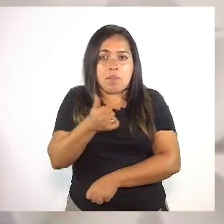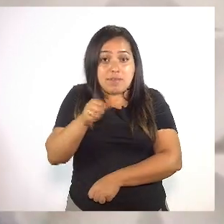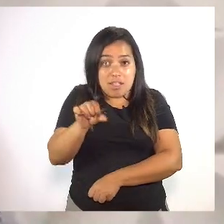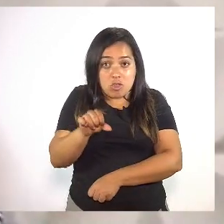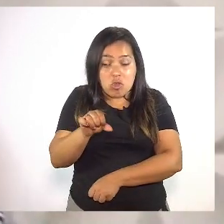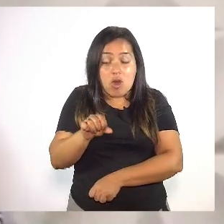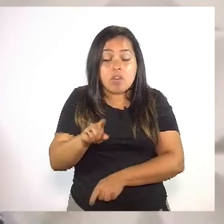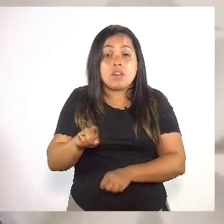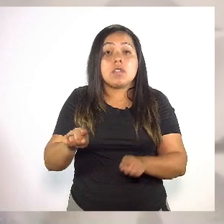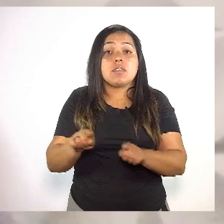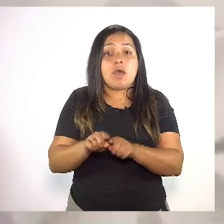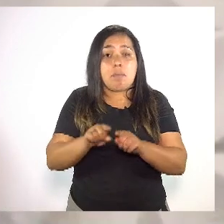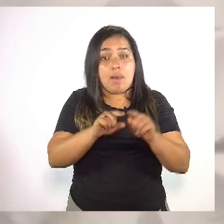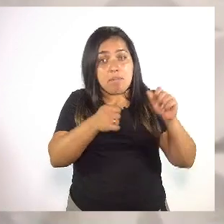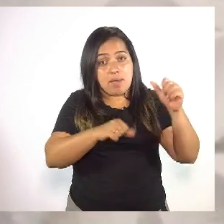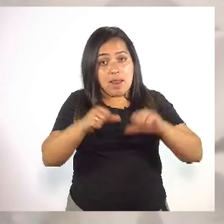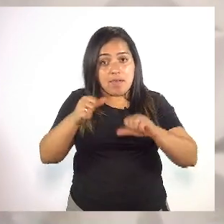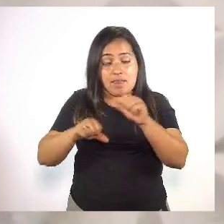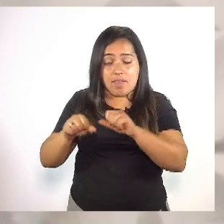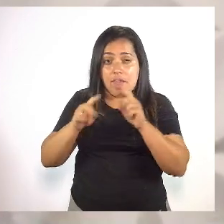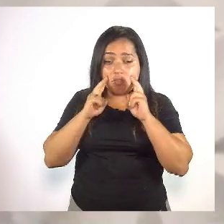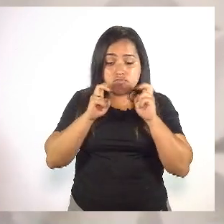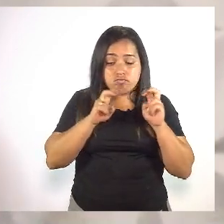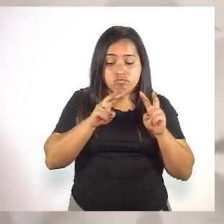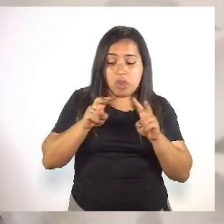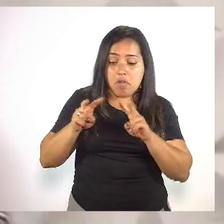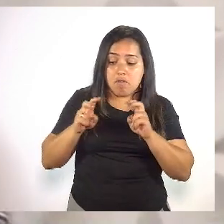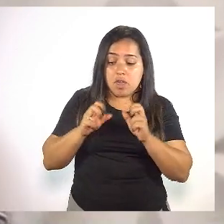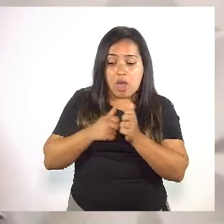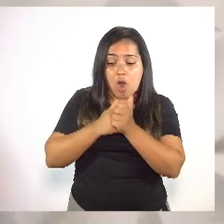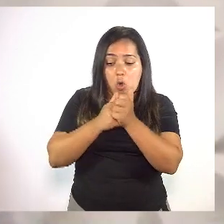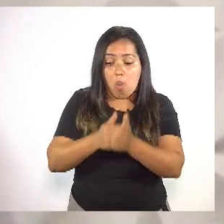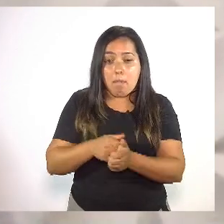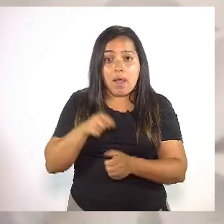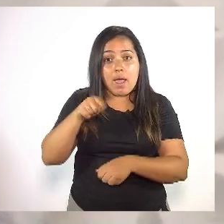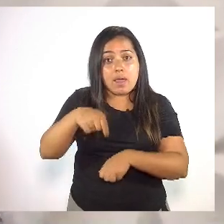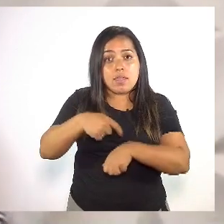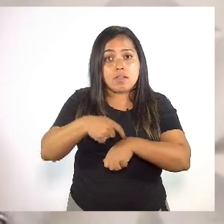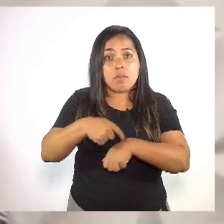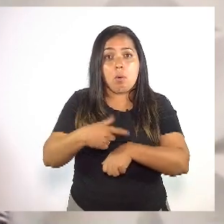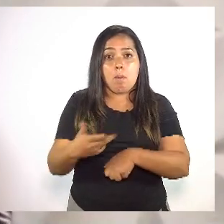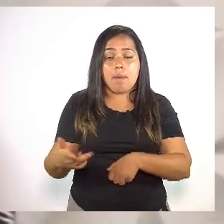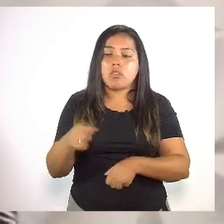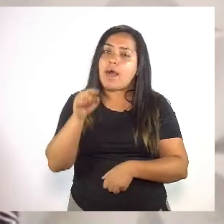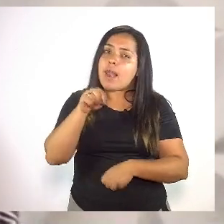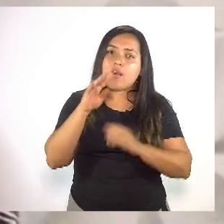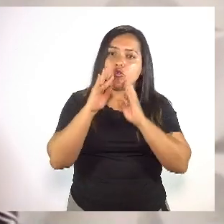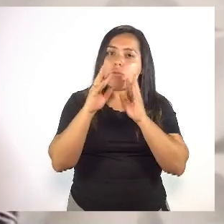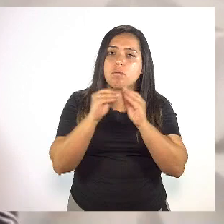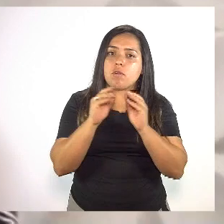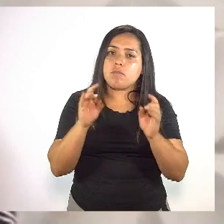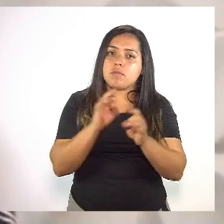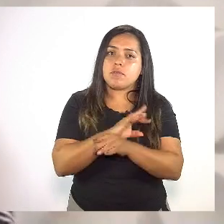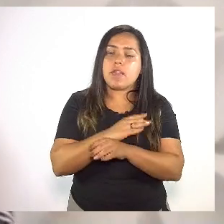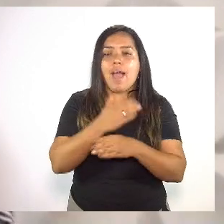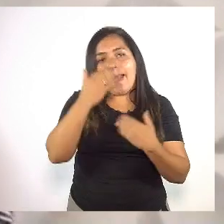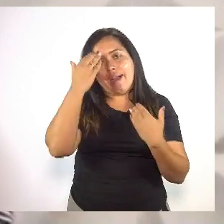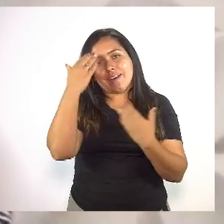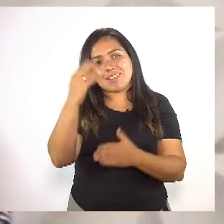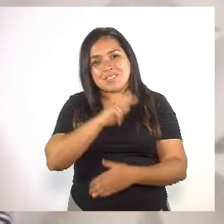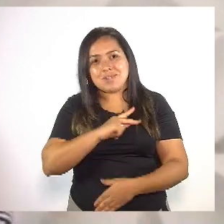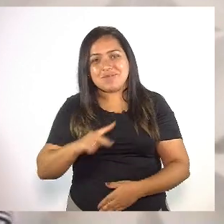2019, pelas análises que procedi nesse momento. Eram essas as minhas considerações, agradecendo a Vossa Excelência